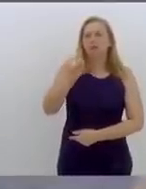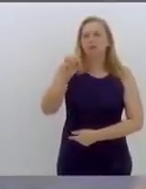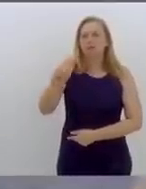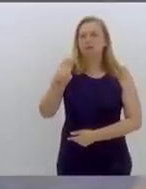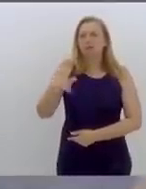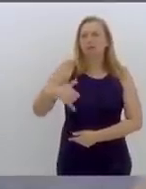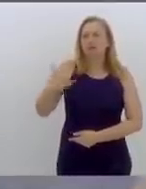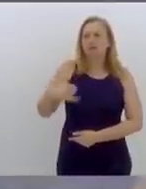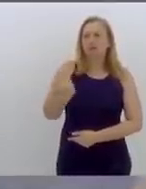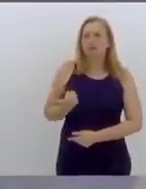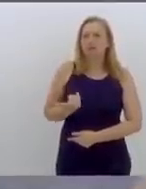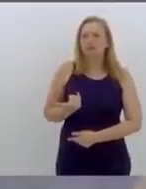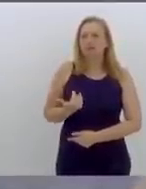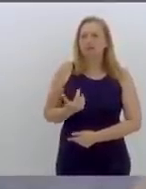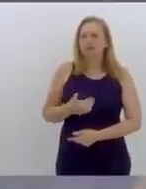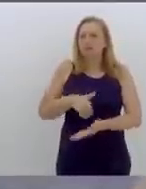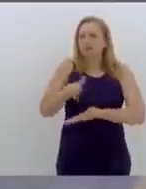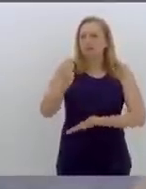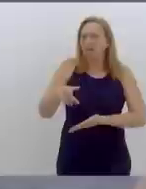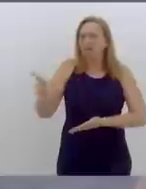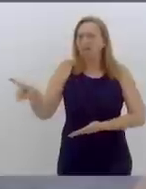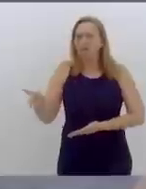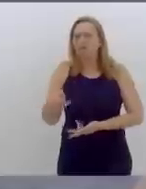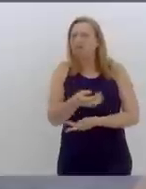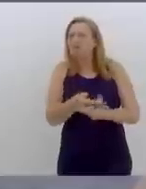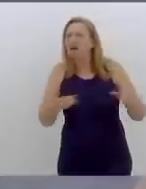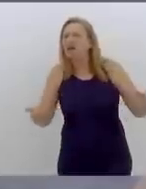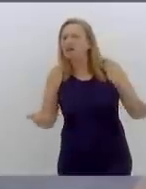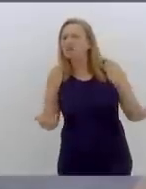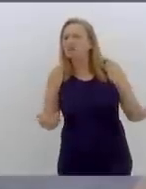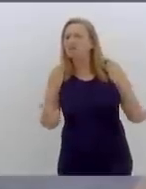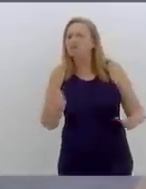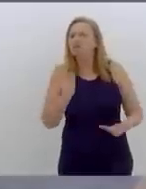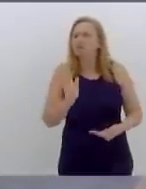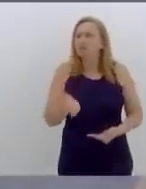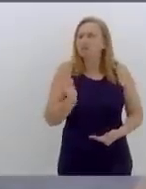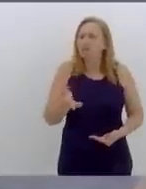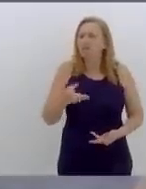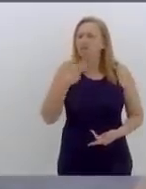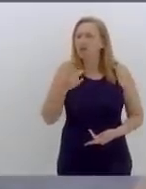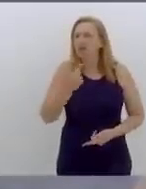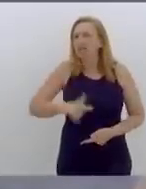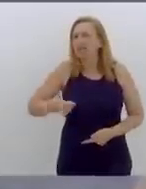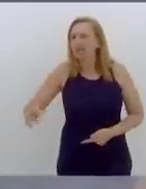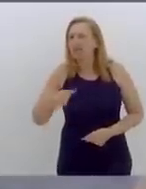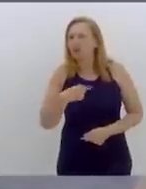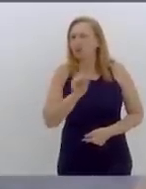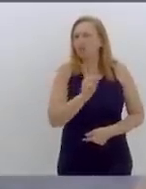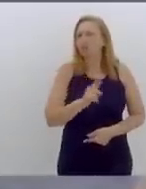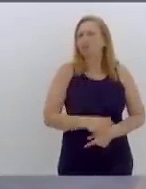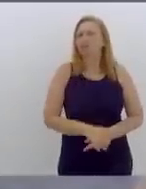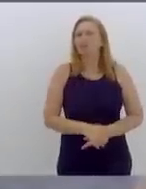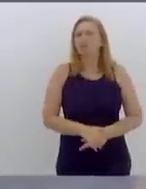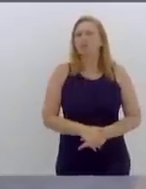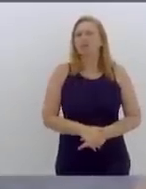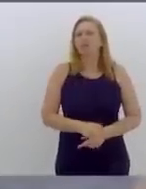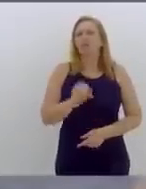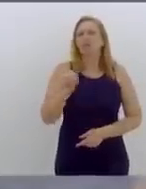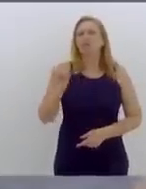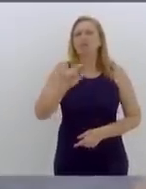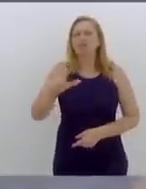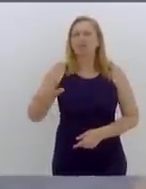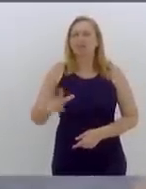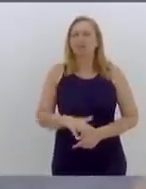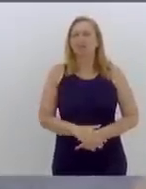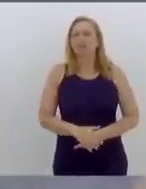ser colocado na rua onde a gente vê muitos já foi dito não quero ser repetitivo oficiais